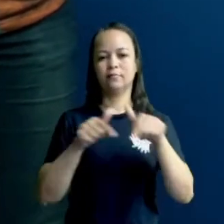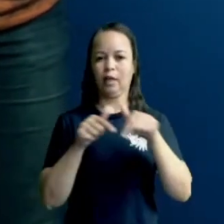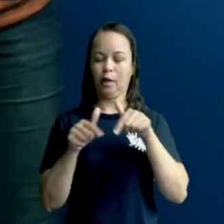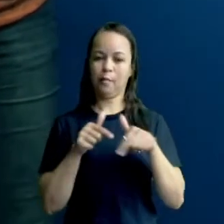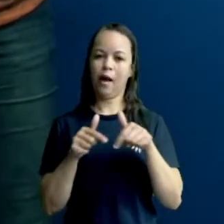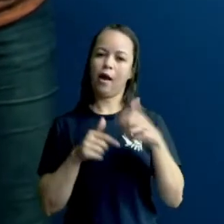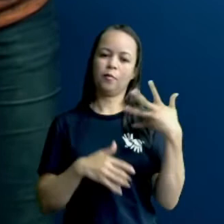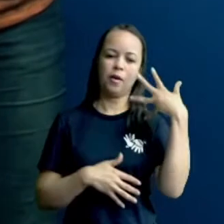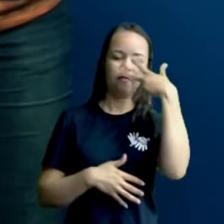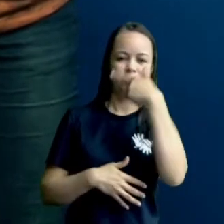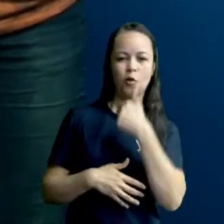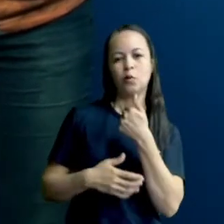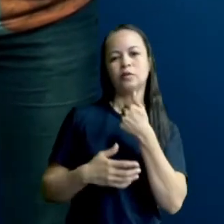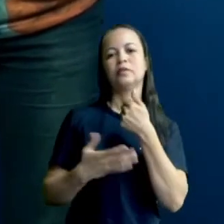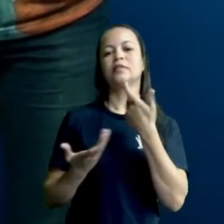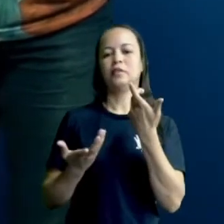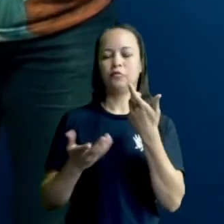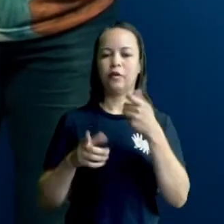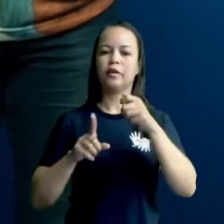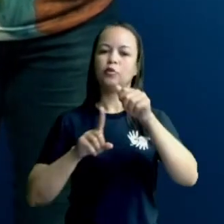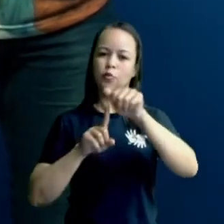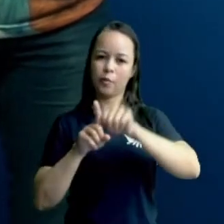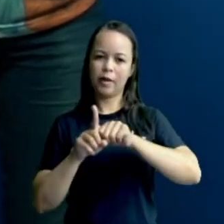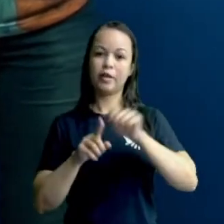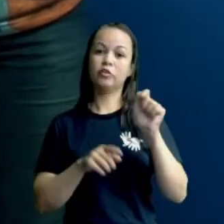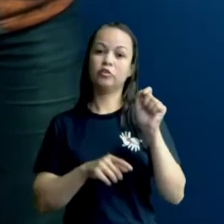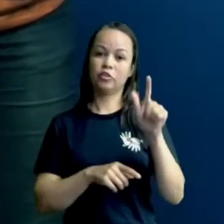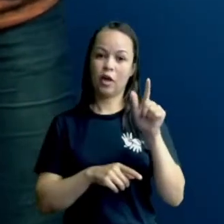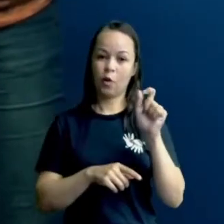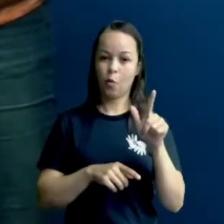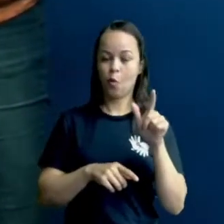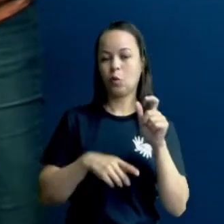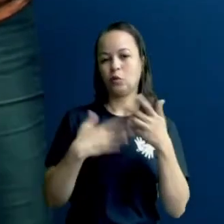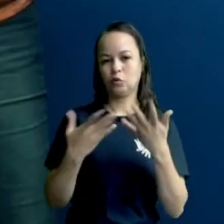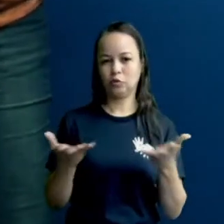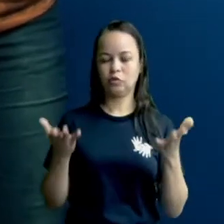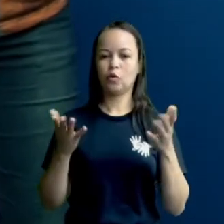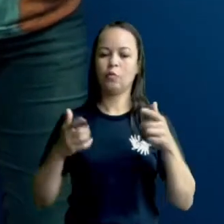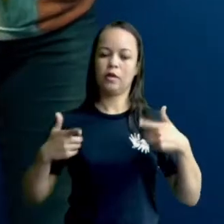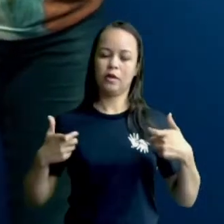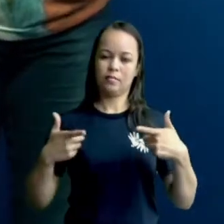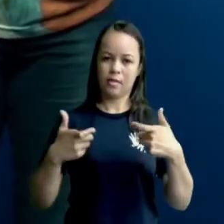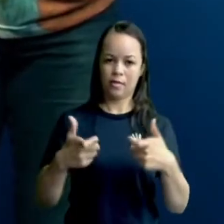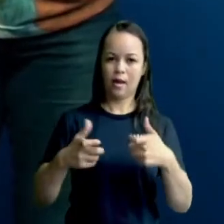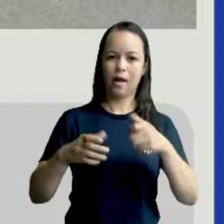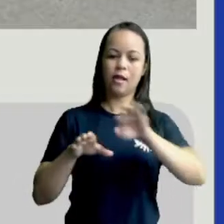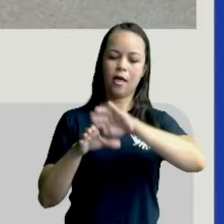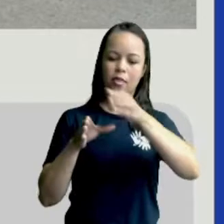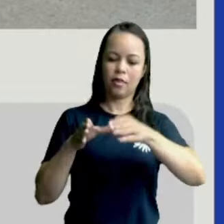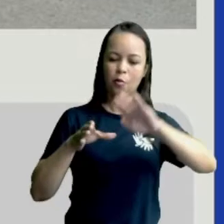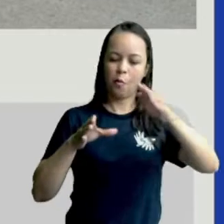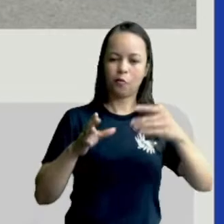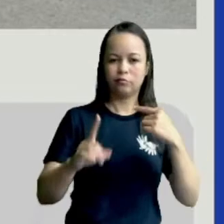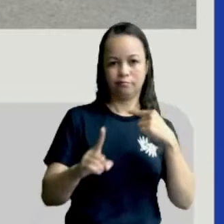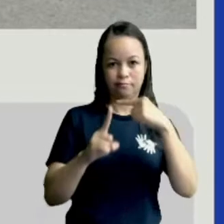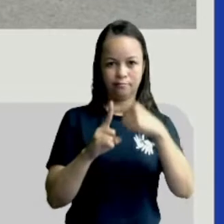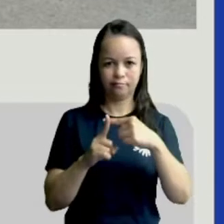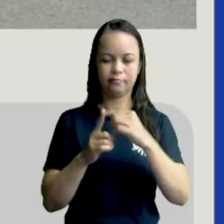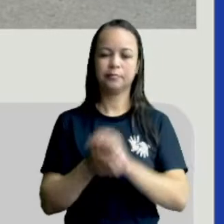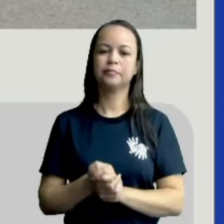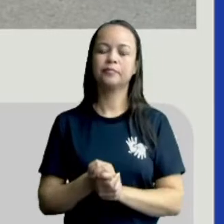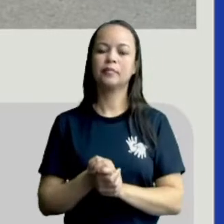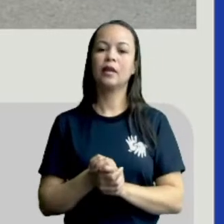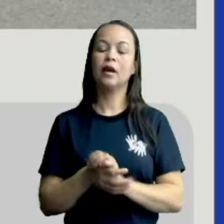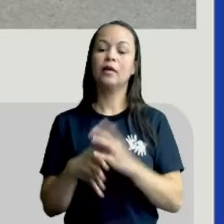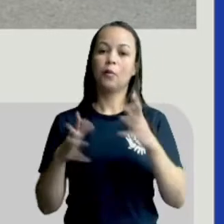que está sendo feito no mês de agosto aí sobre o monte, a Batalha do Monte das Tabocas. Vamos lá? Então presta bem atenção. No dia